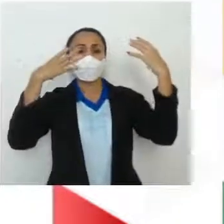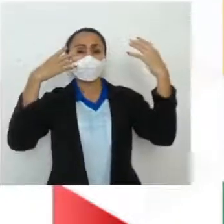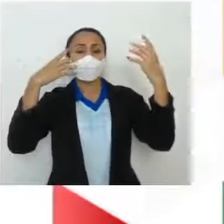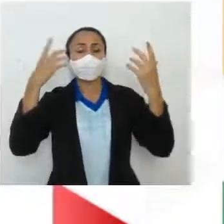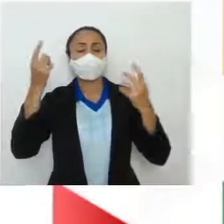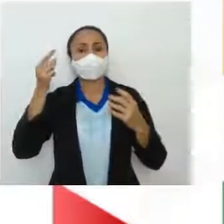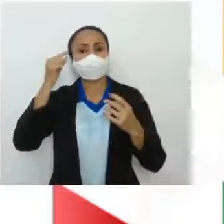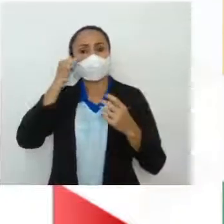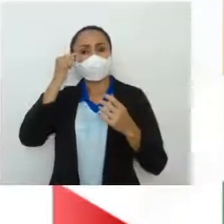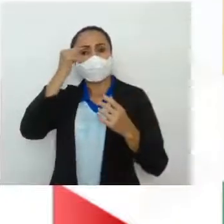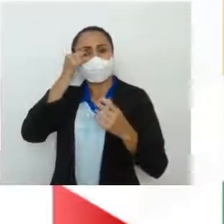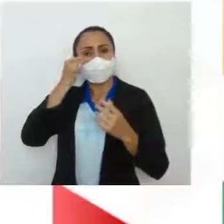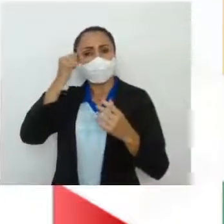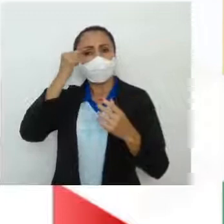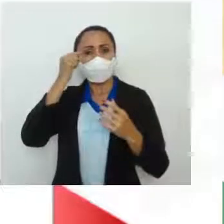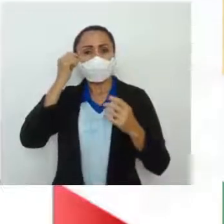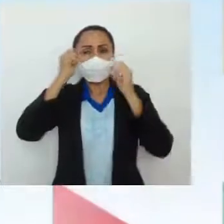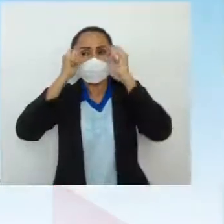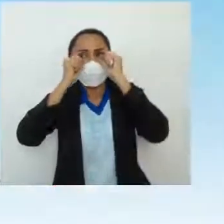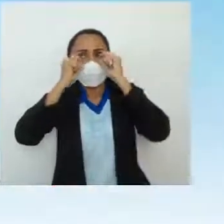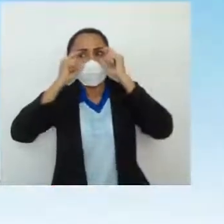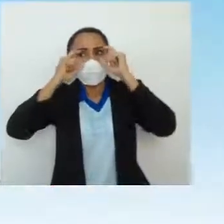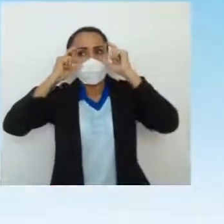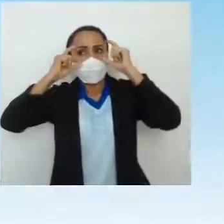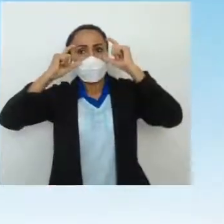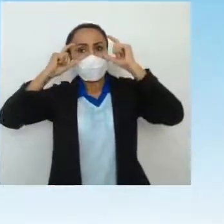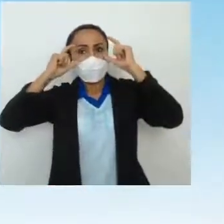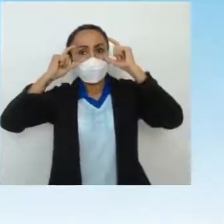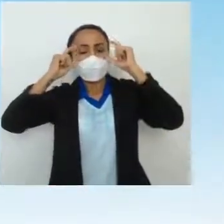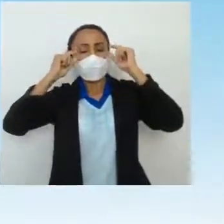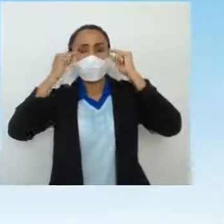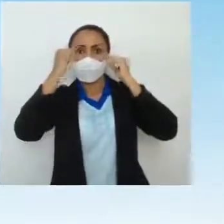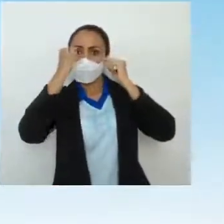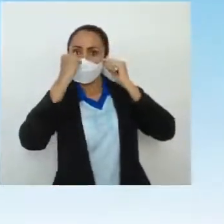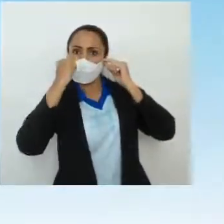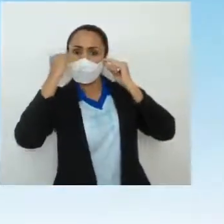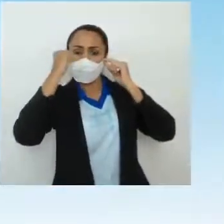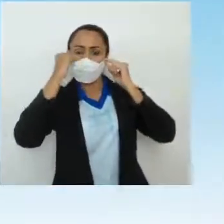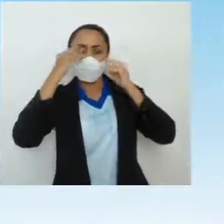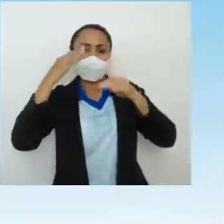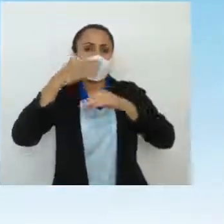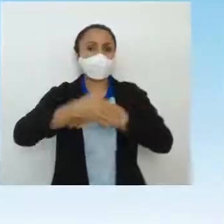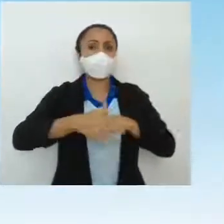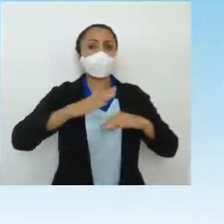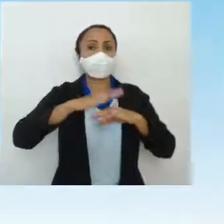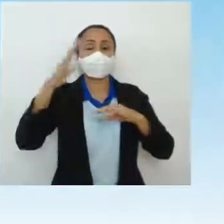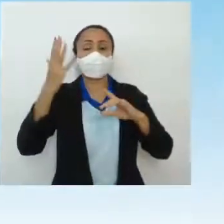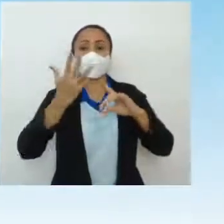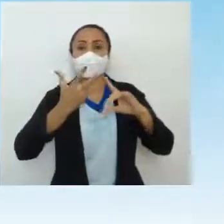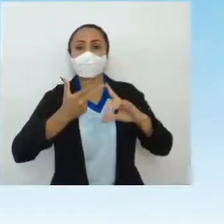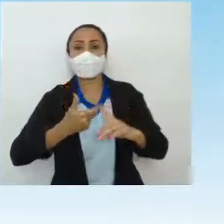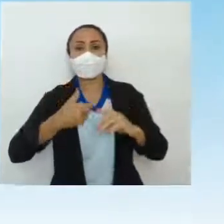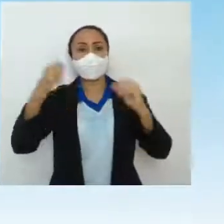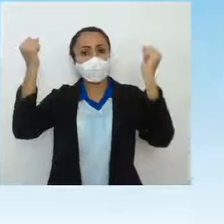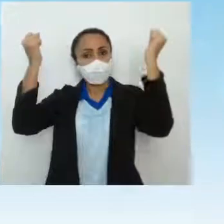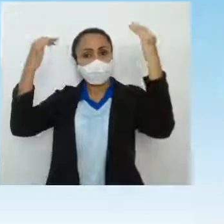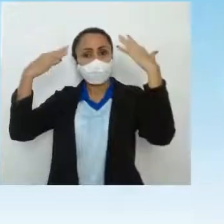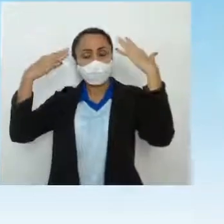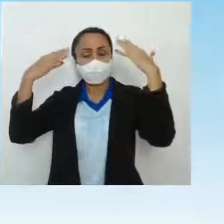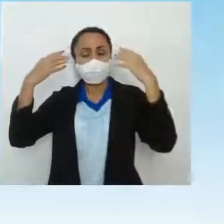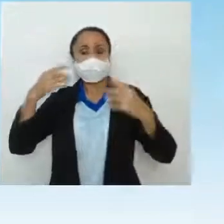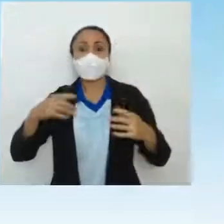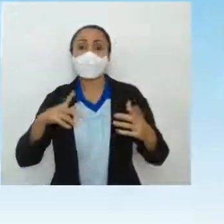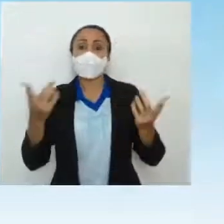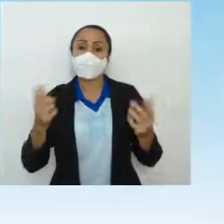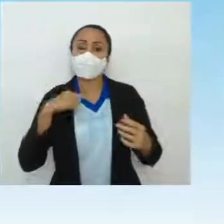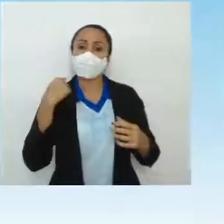ele vai aumentar e permite a entrada de uma maior quantidade de luz. Quando